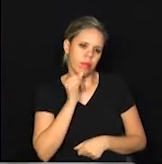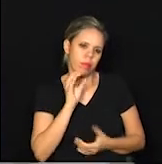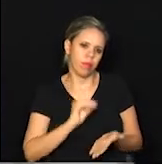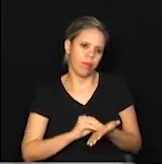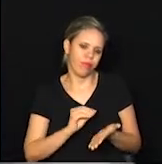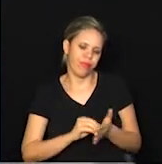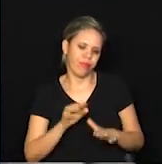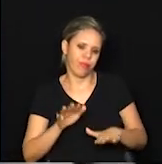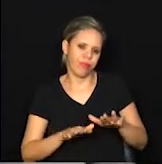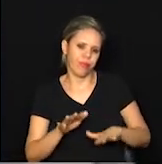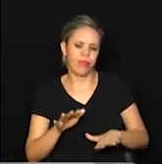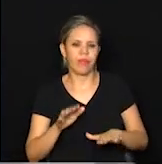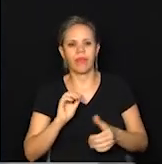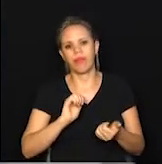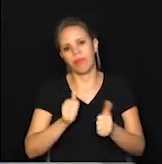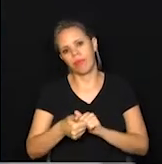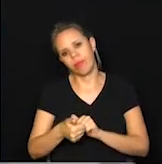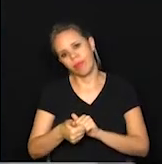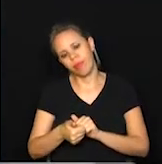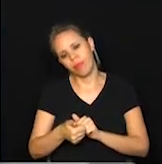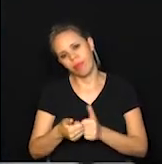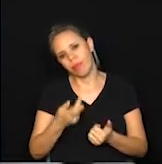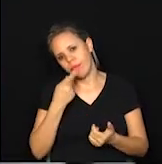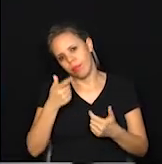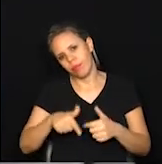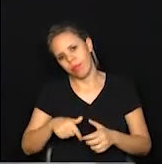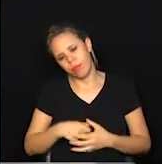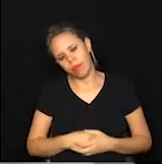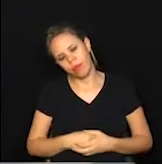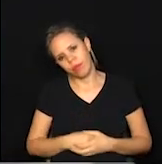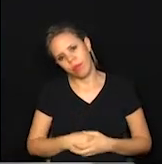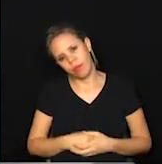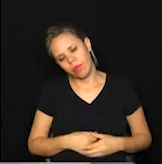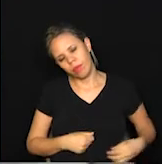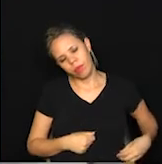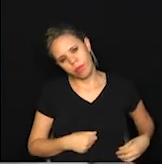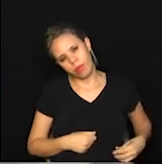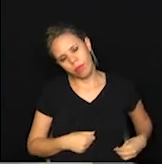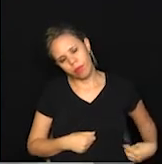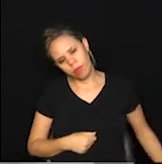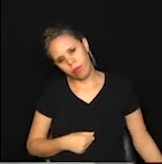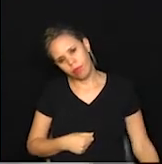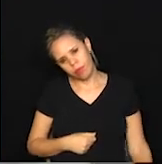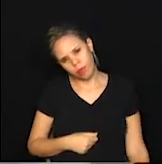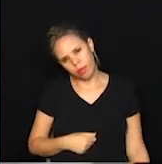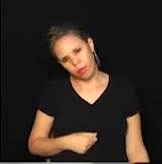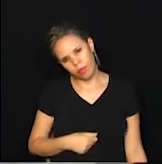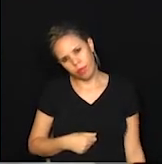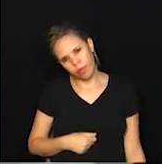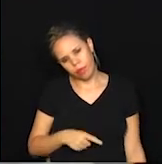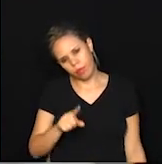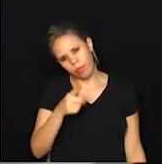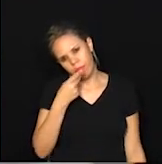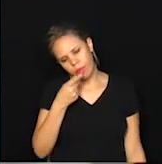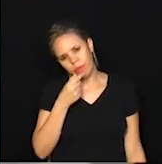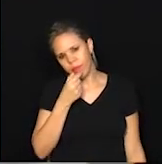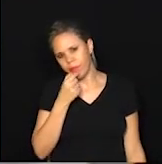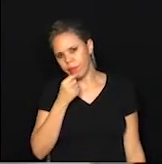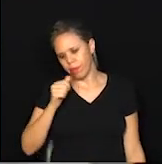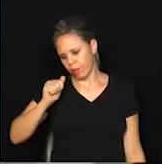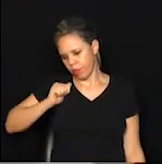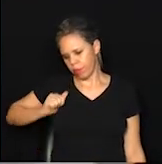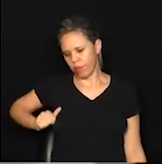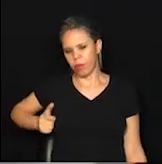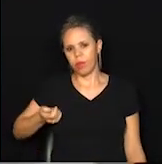muitas vezes isso para o esporte, e eu queria reforçar isso. E trazer, eu vi, Fernando, secretário, que você falou sobre o Bolsa Atleta,